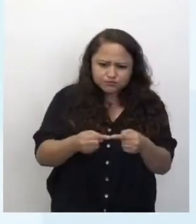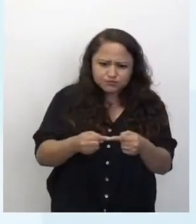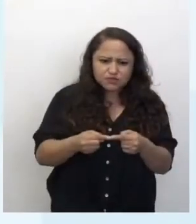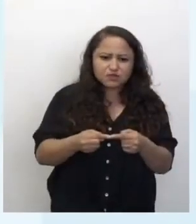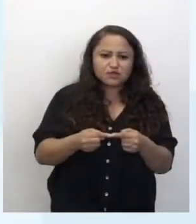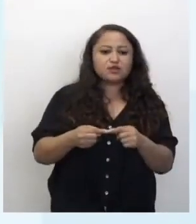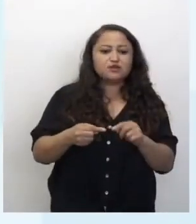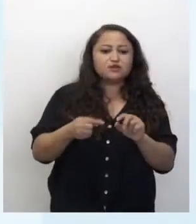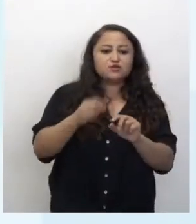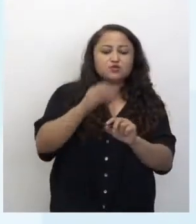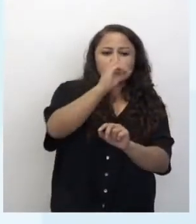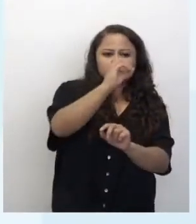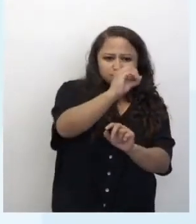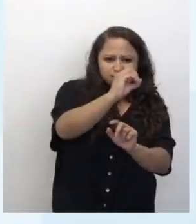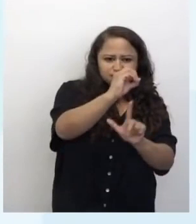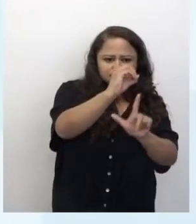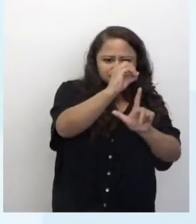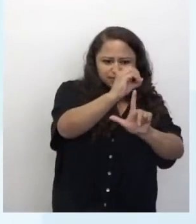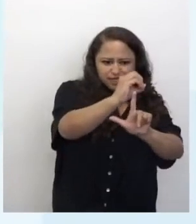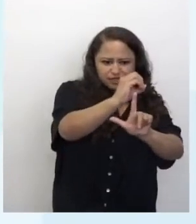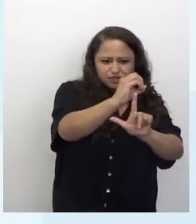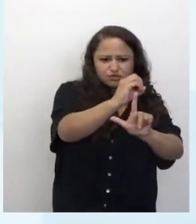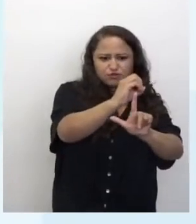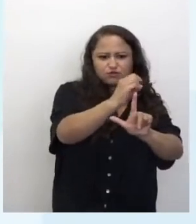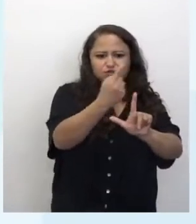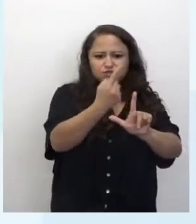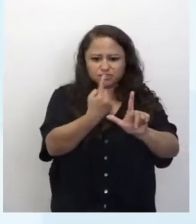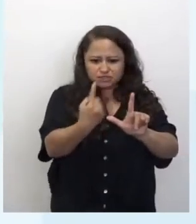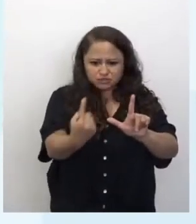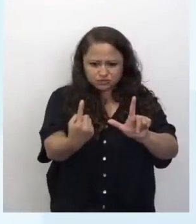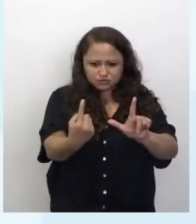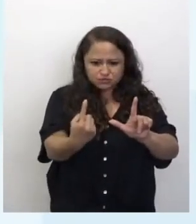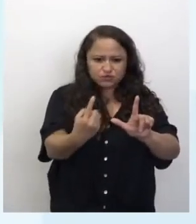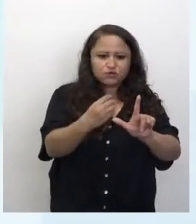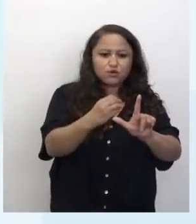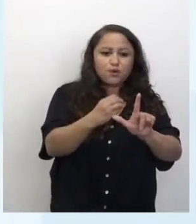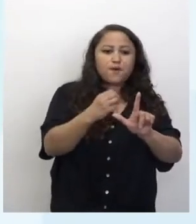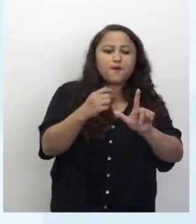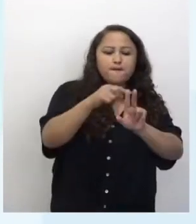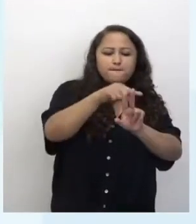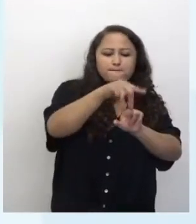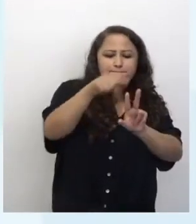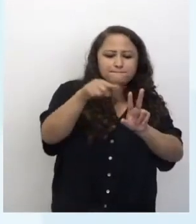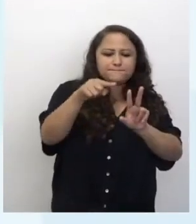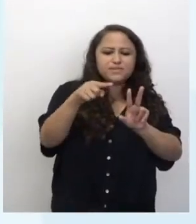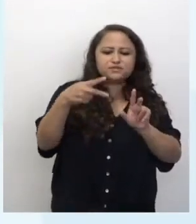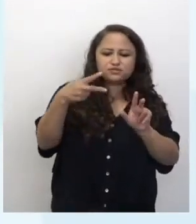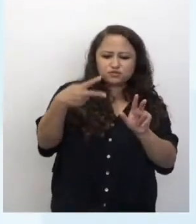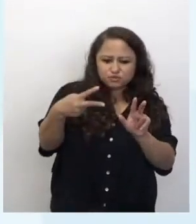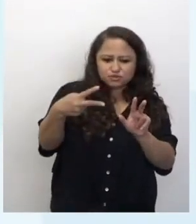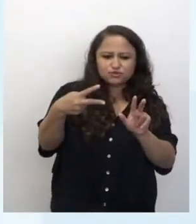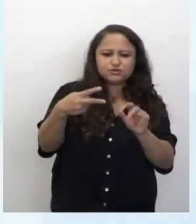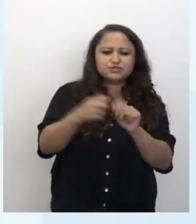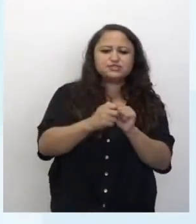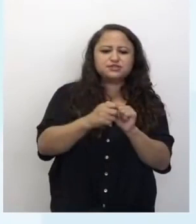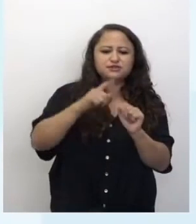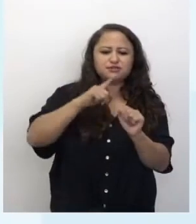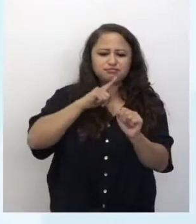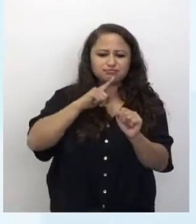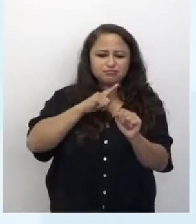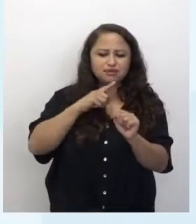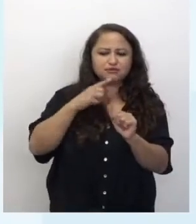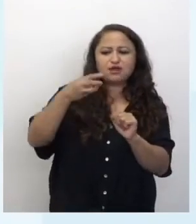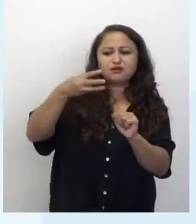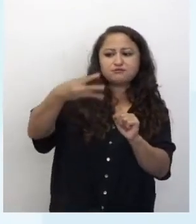aqui o pontinho. O π sobre 2 liga no 0. O π no menos 1. O 3π sobre 2